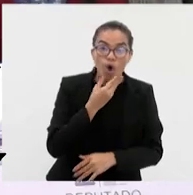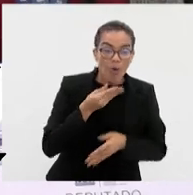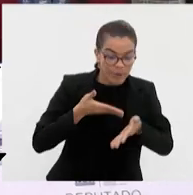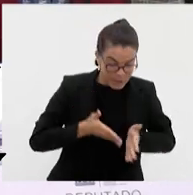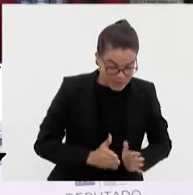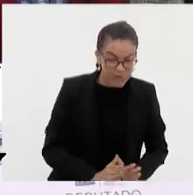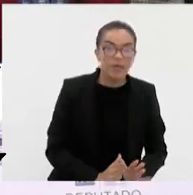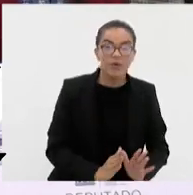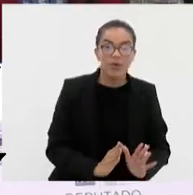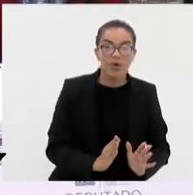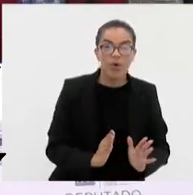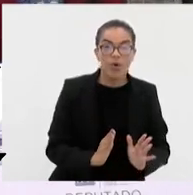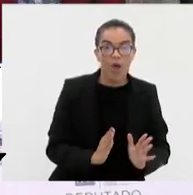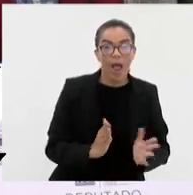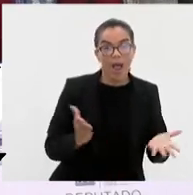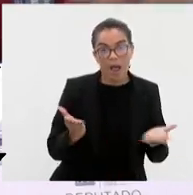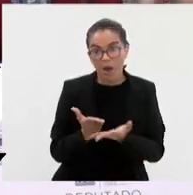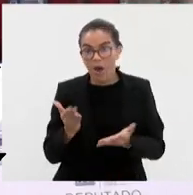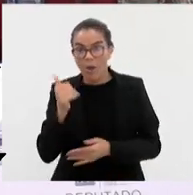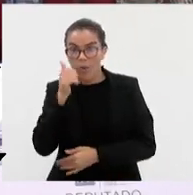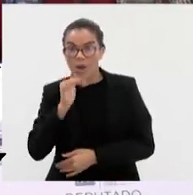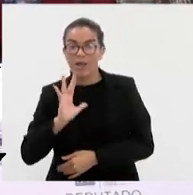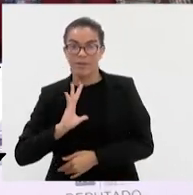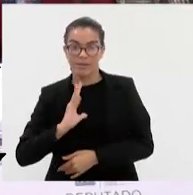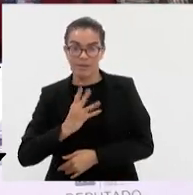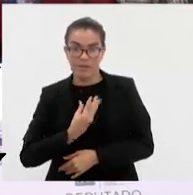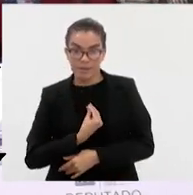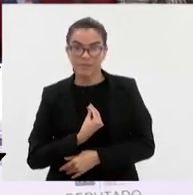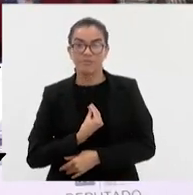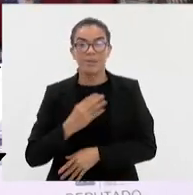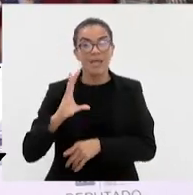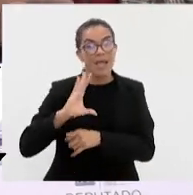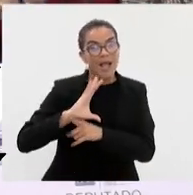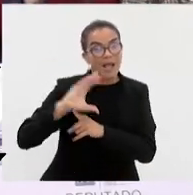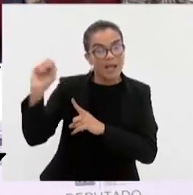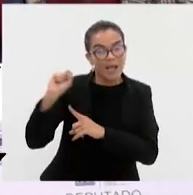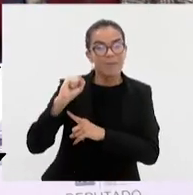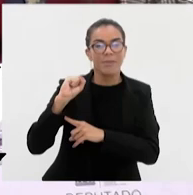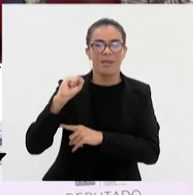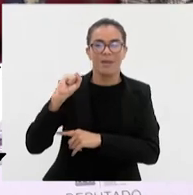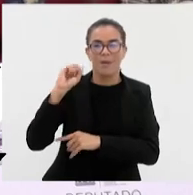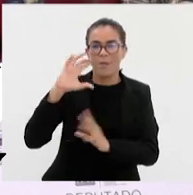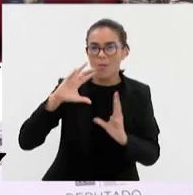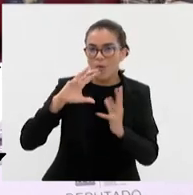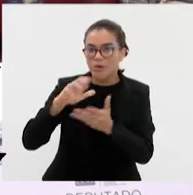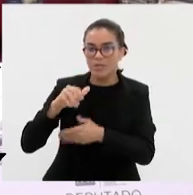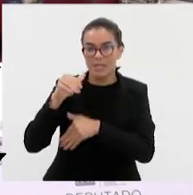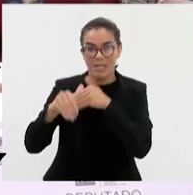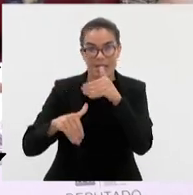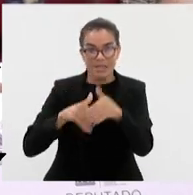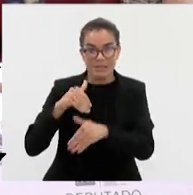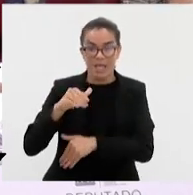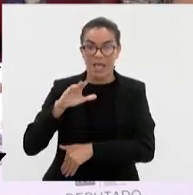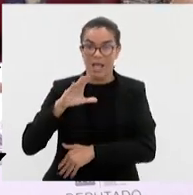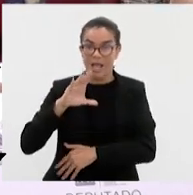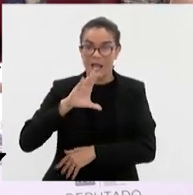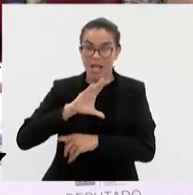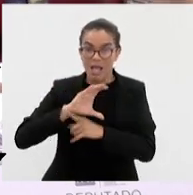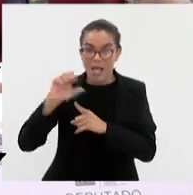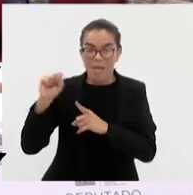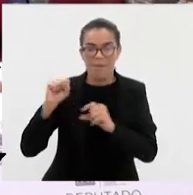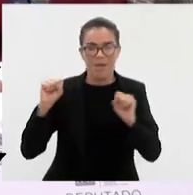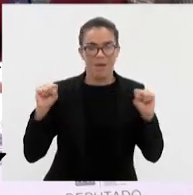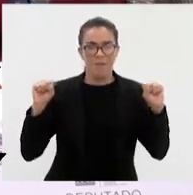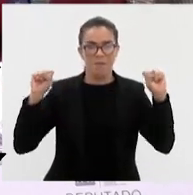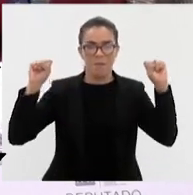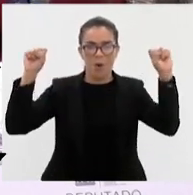homens... Mulheres trans. E são mulheres trans, que são campeãs mundiais de natação, campeãs mundiais de luta e de levantamento de